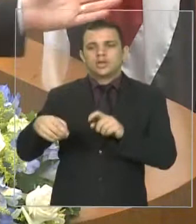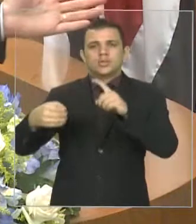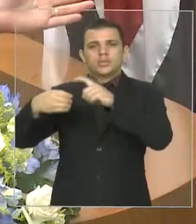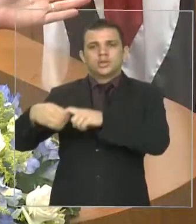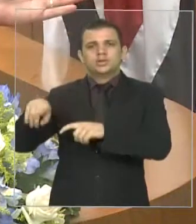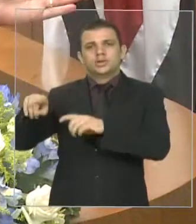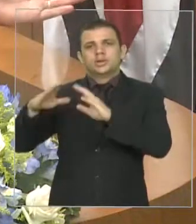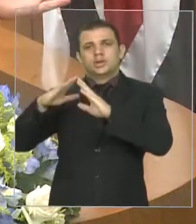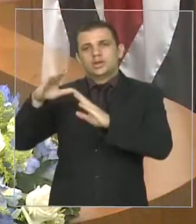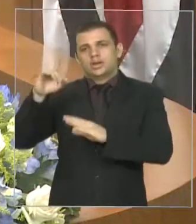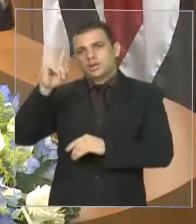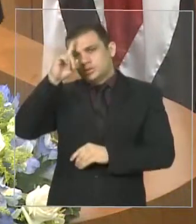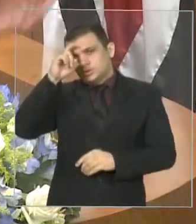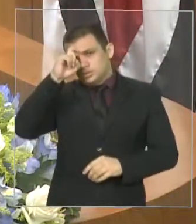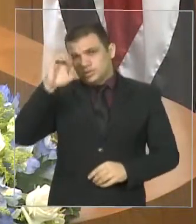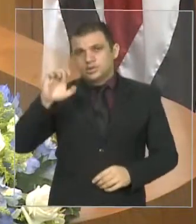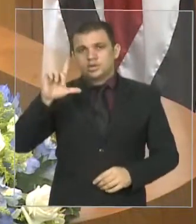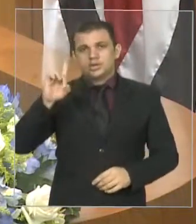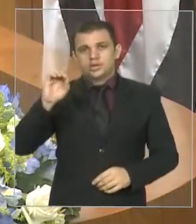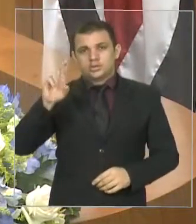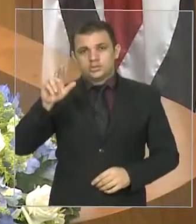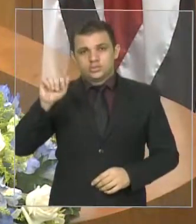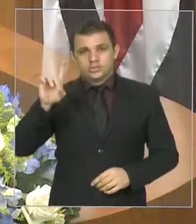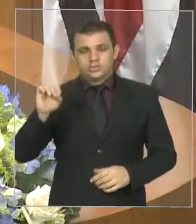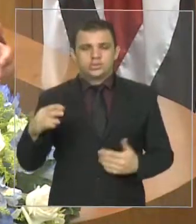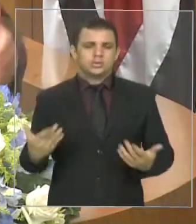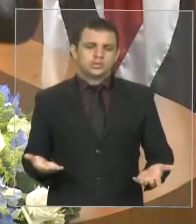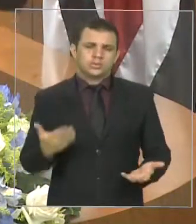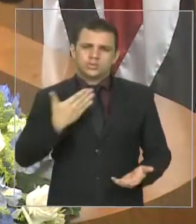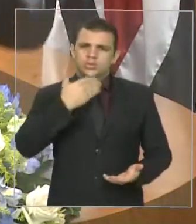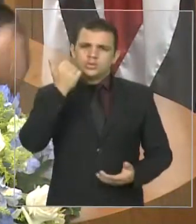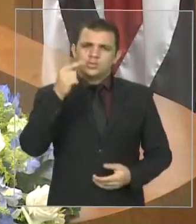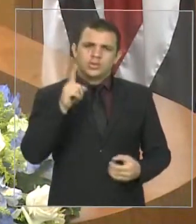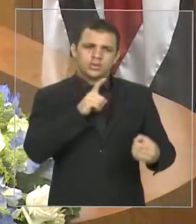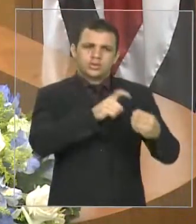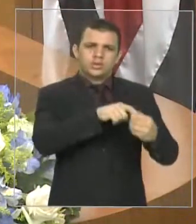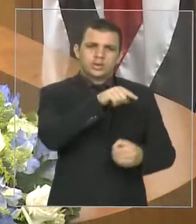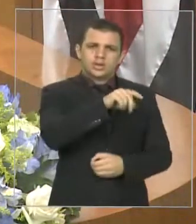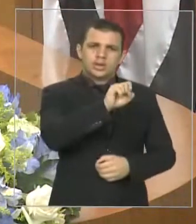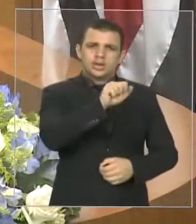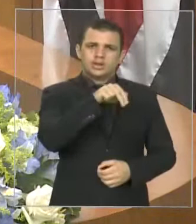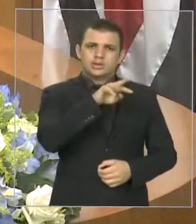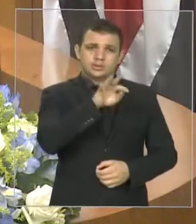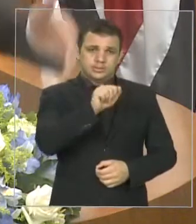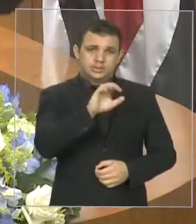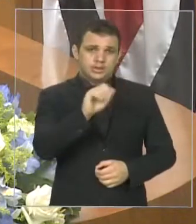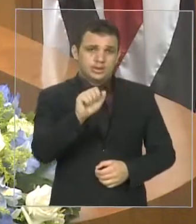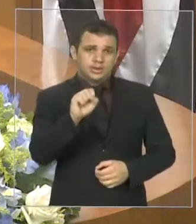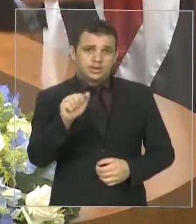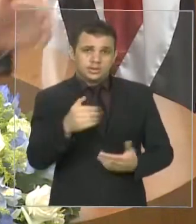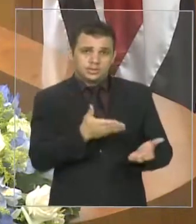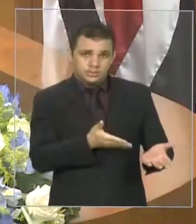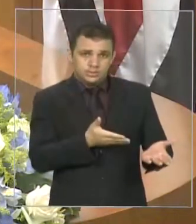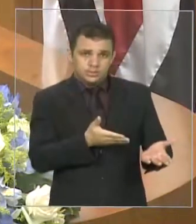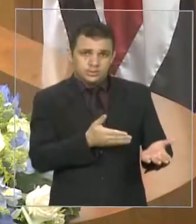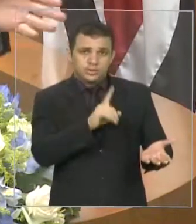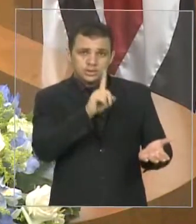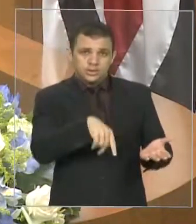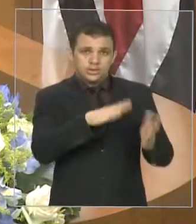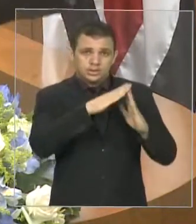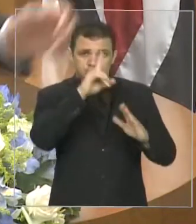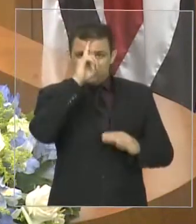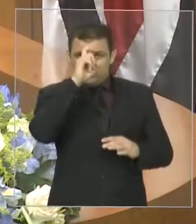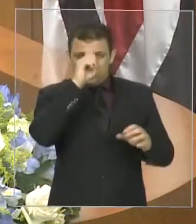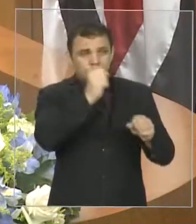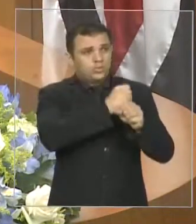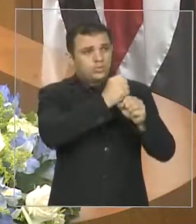Ora, senhores, será que não era muito melhor, deputado Edilá Júnior, fazer a parceria com a Santa Casa? Que é um hospital que está construído, pronto,